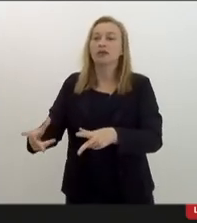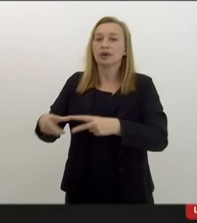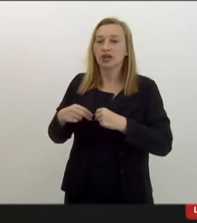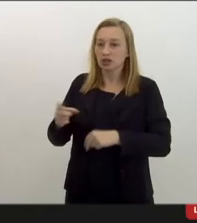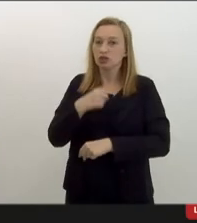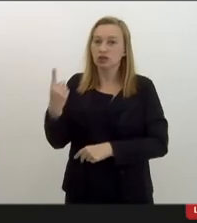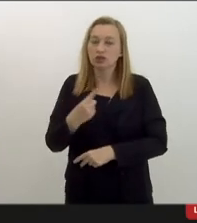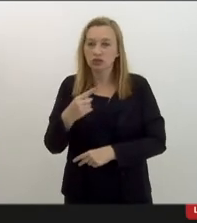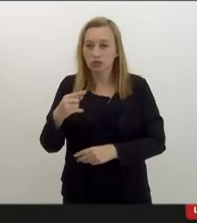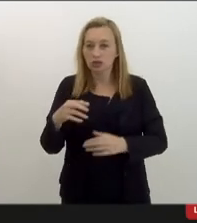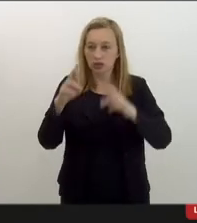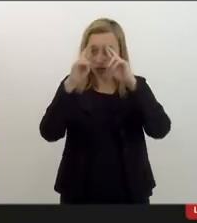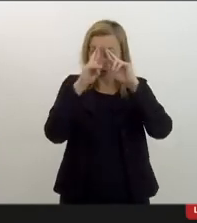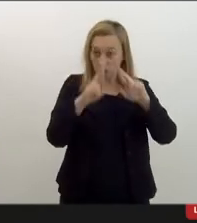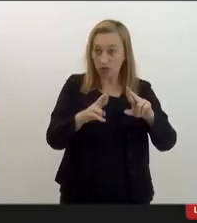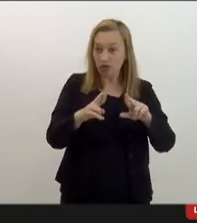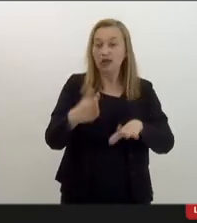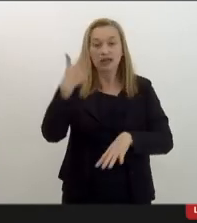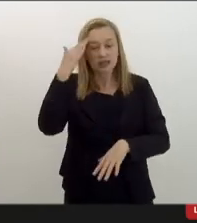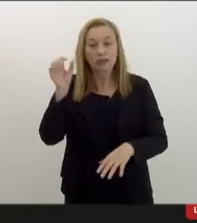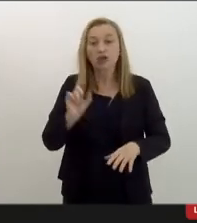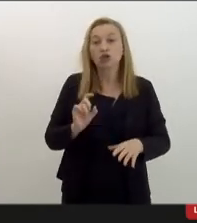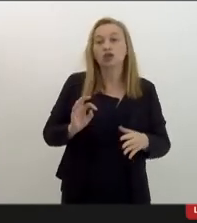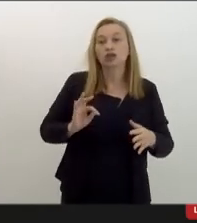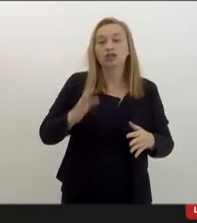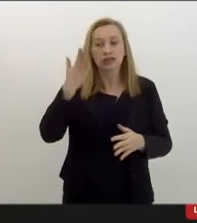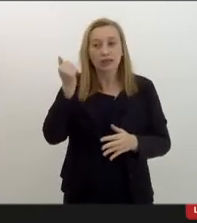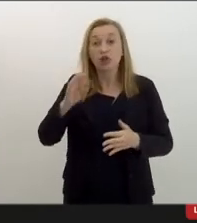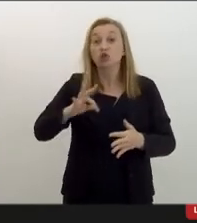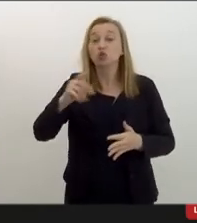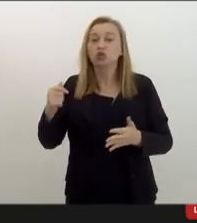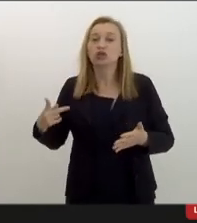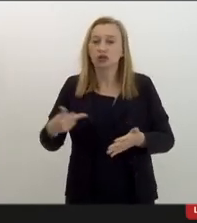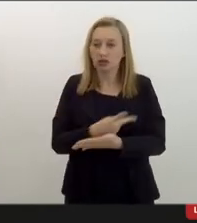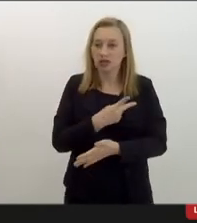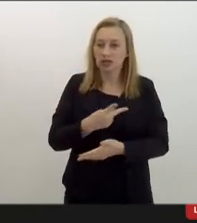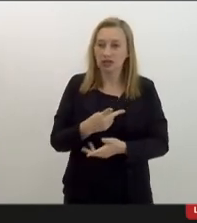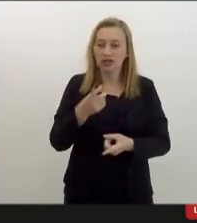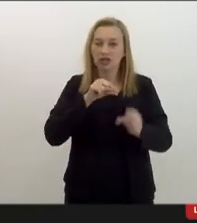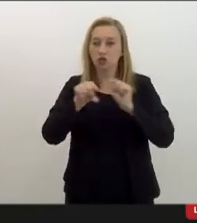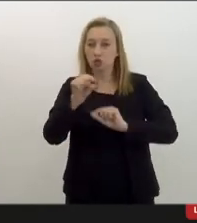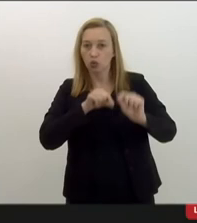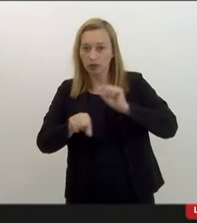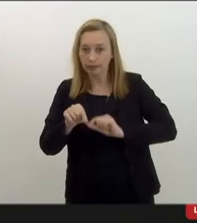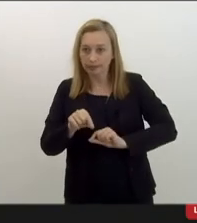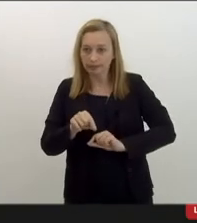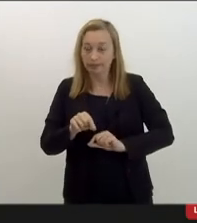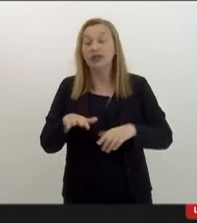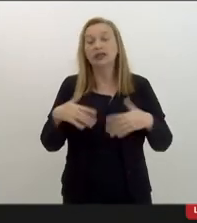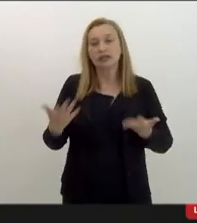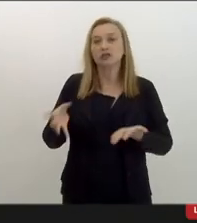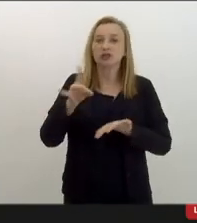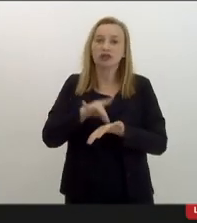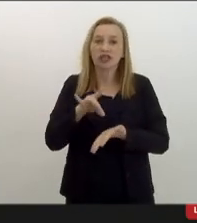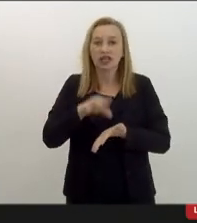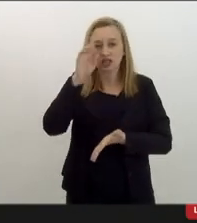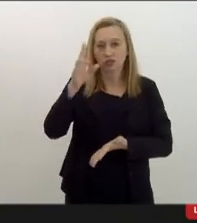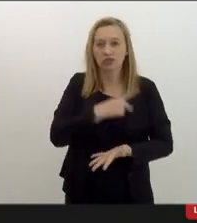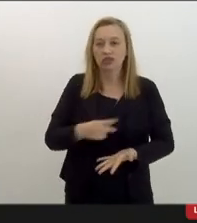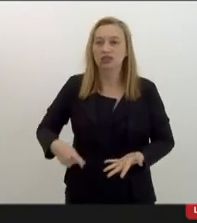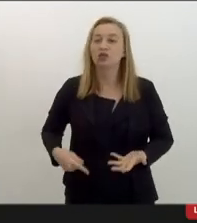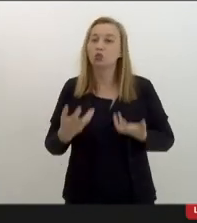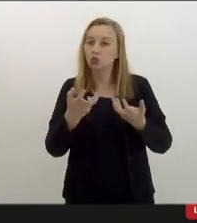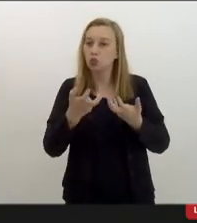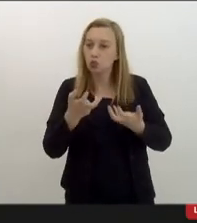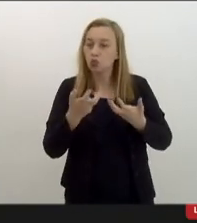à população da merece saber as coisas que estão acontecendo né as tomadas de decisão Então na verdade Presidente eu